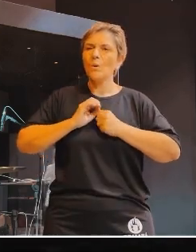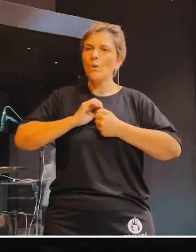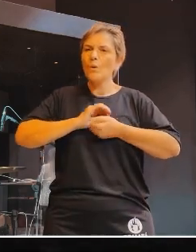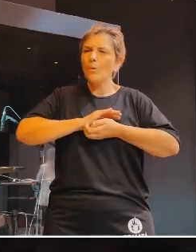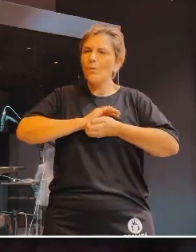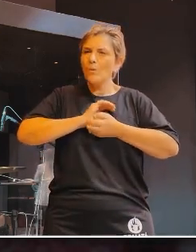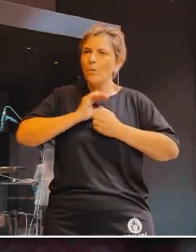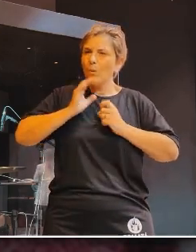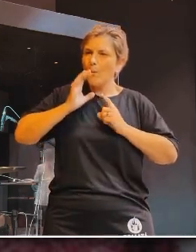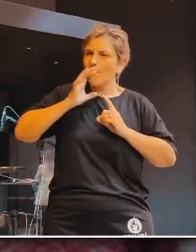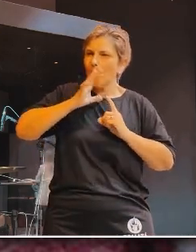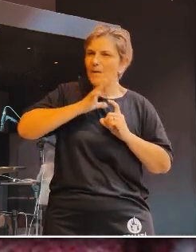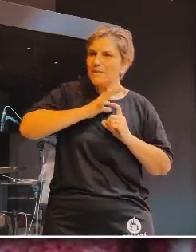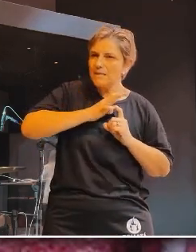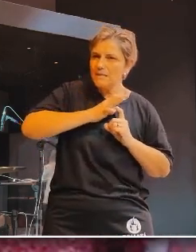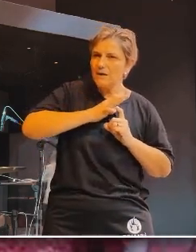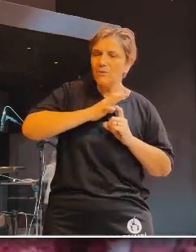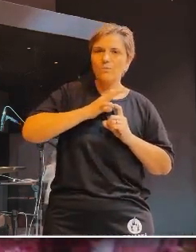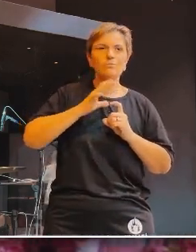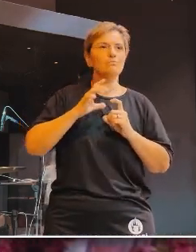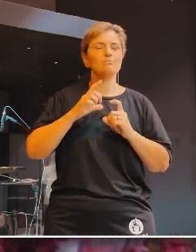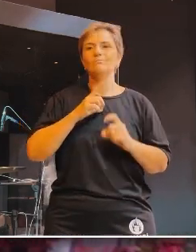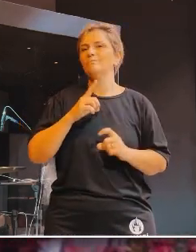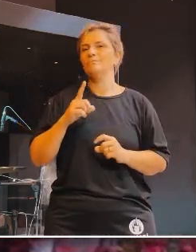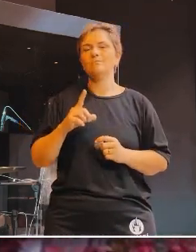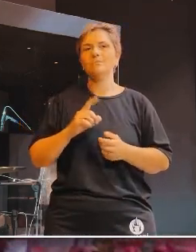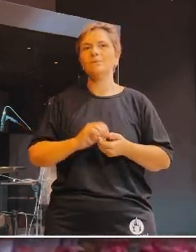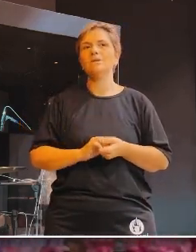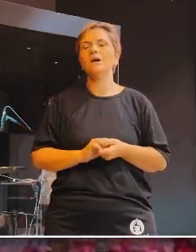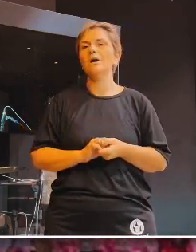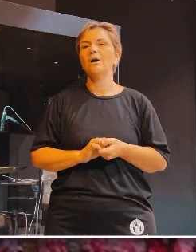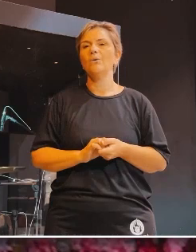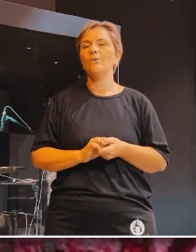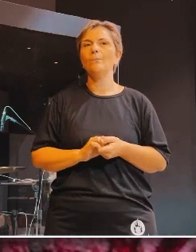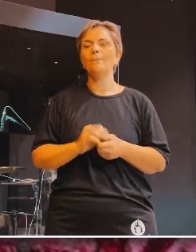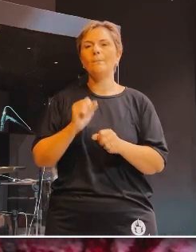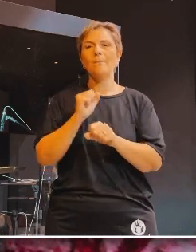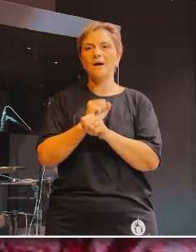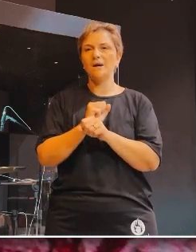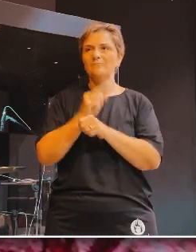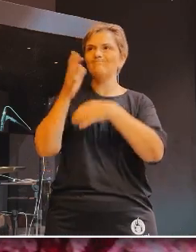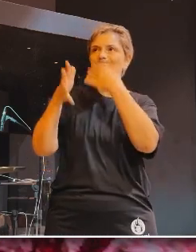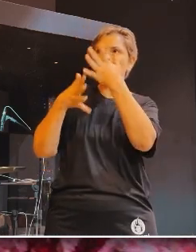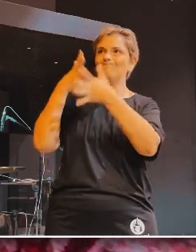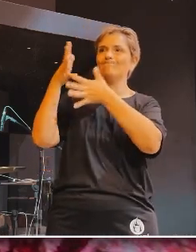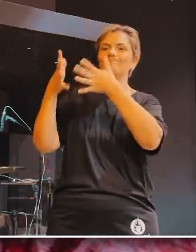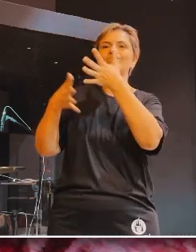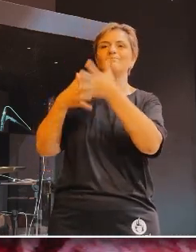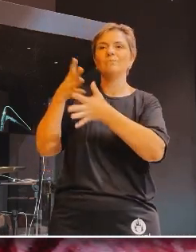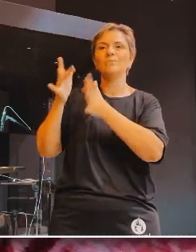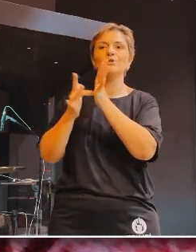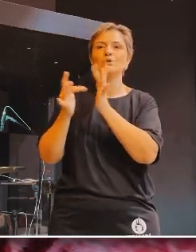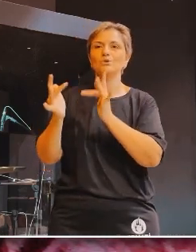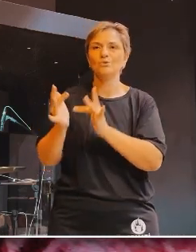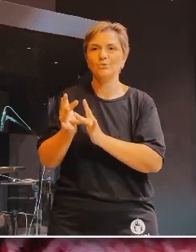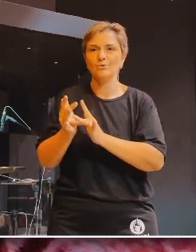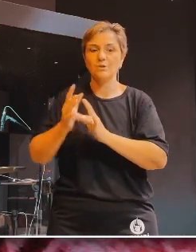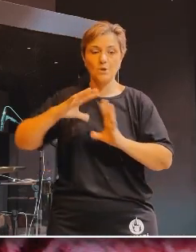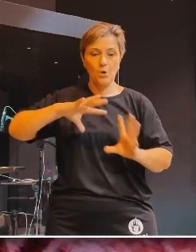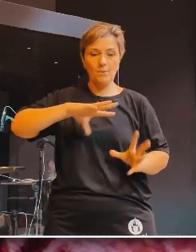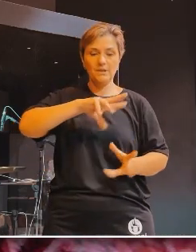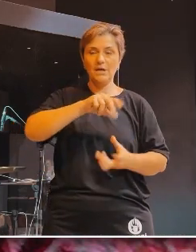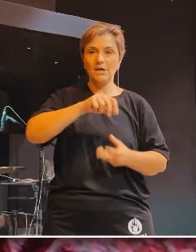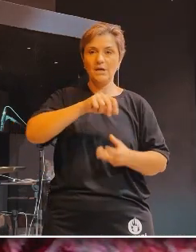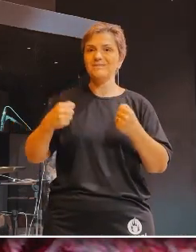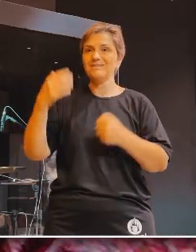opressão, não hesite em falar de Jesus para ela e para ele. A humanidade precisa